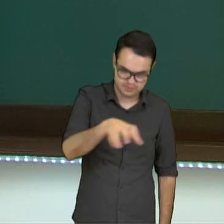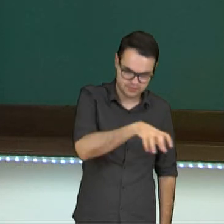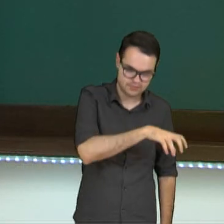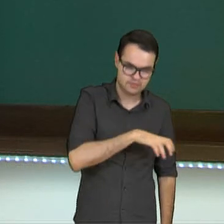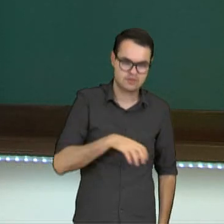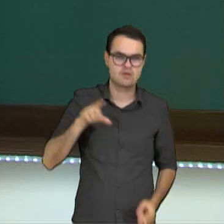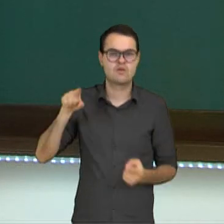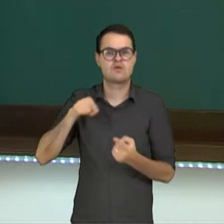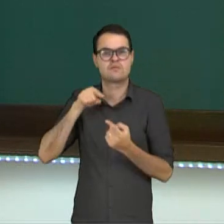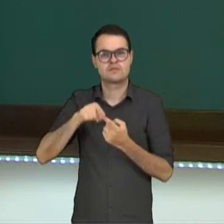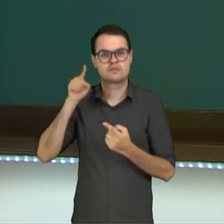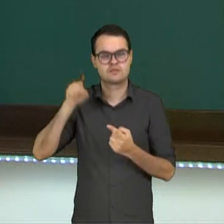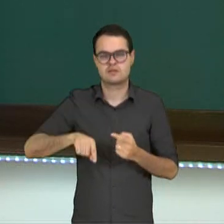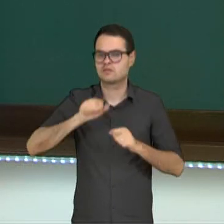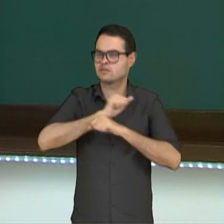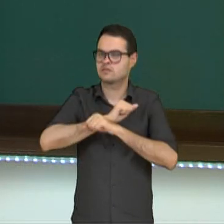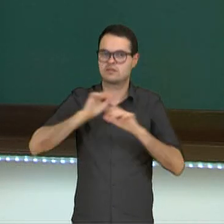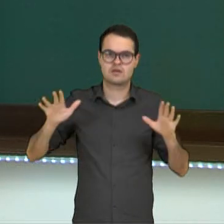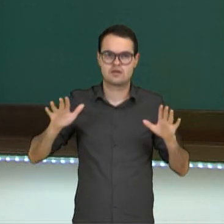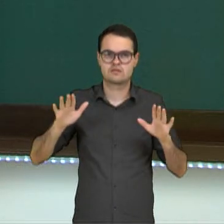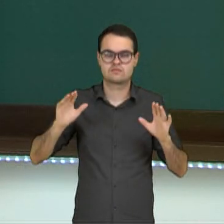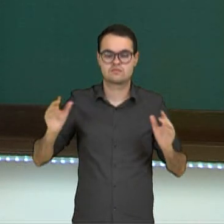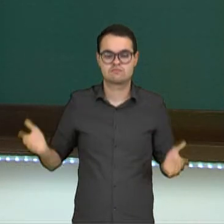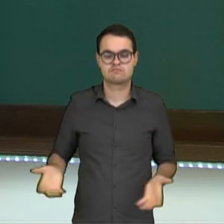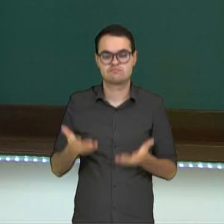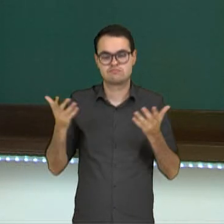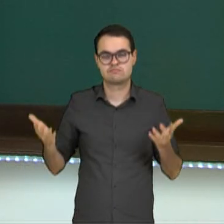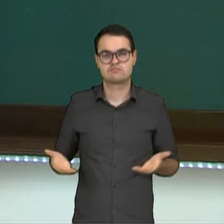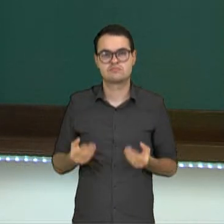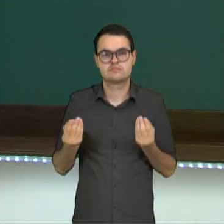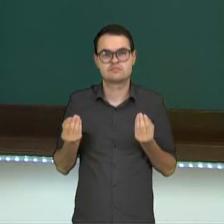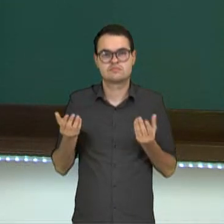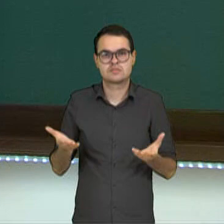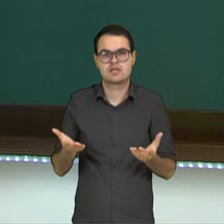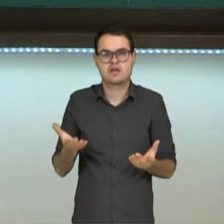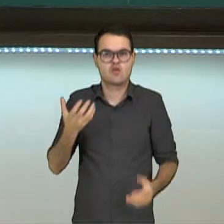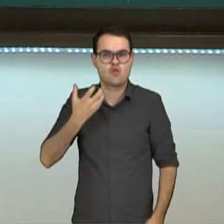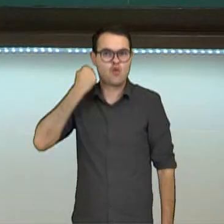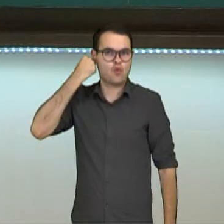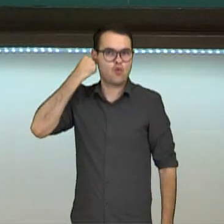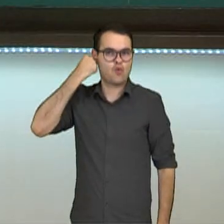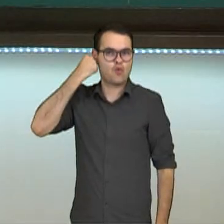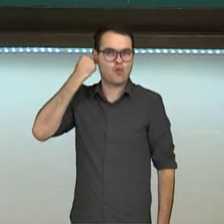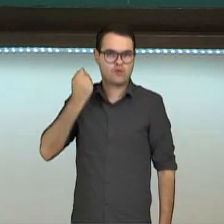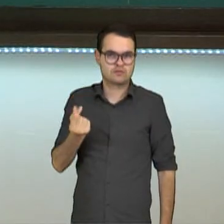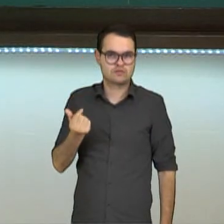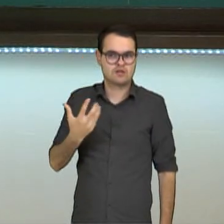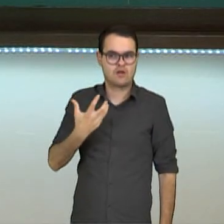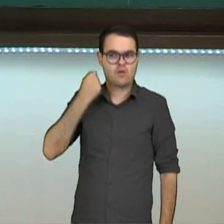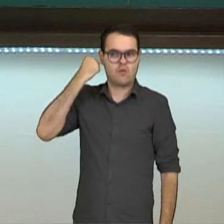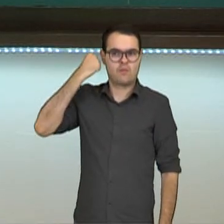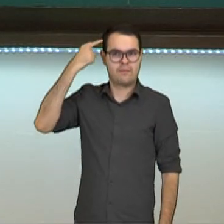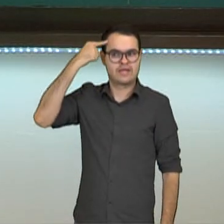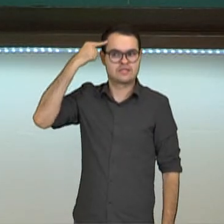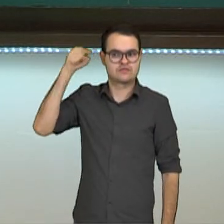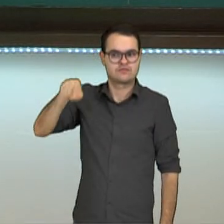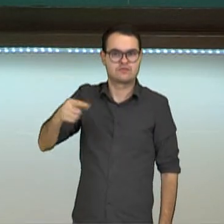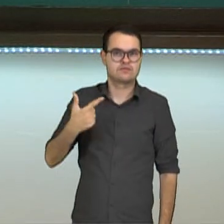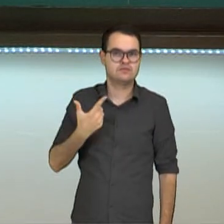com objetivos claros a fim de assegurar lucro. A ONU está pensando em